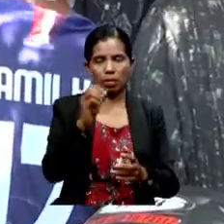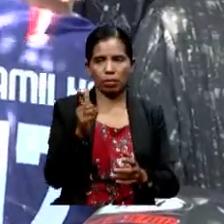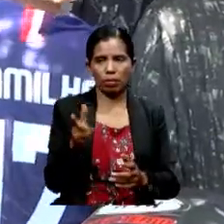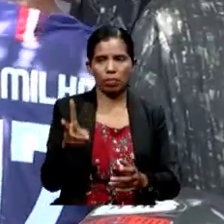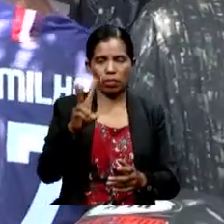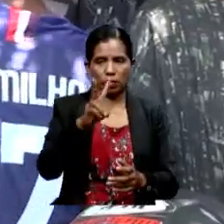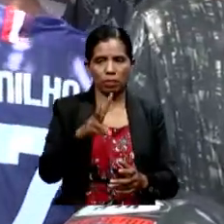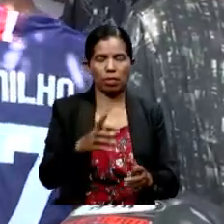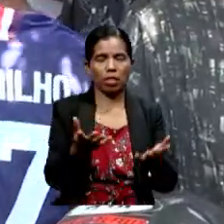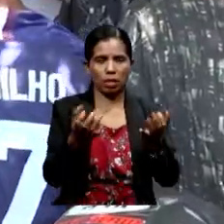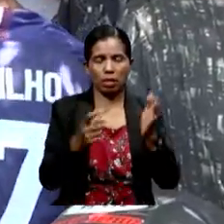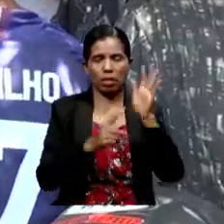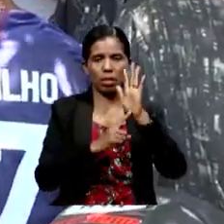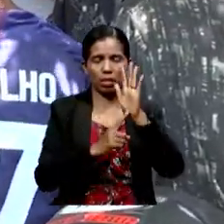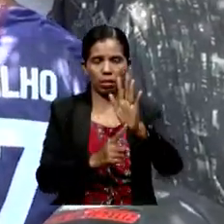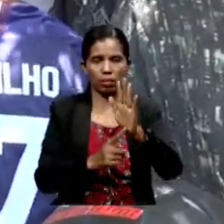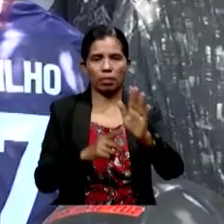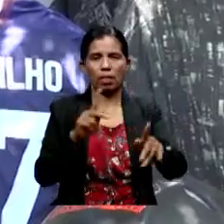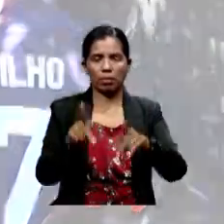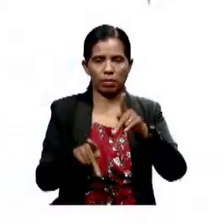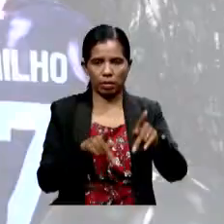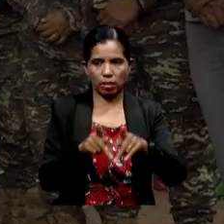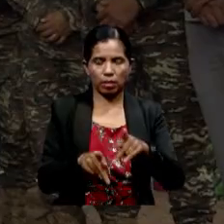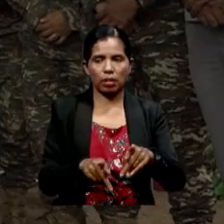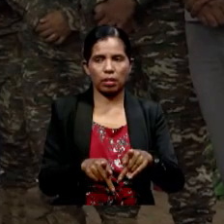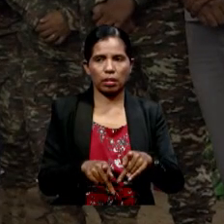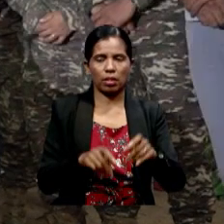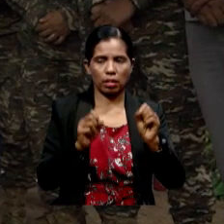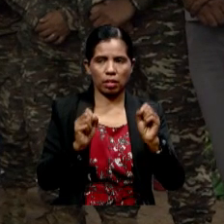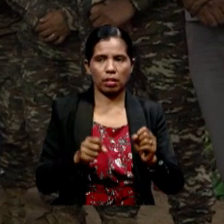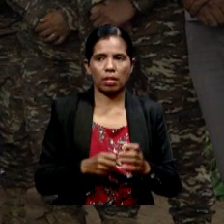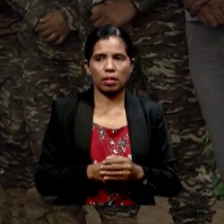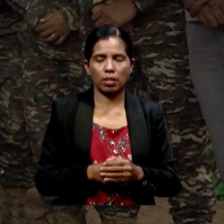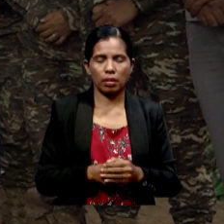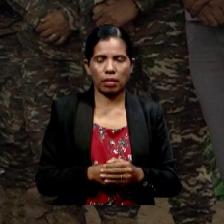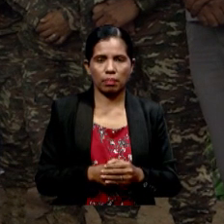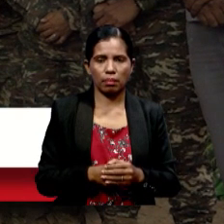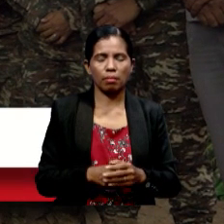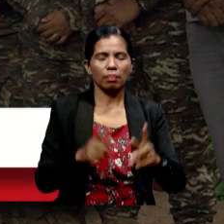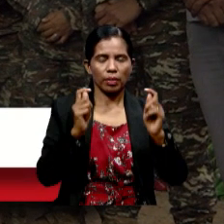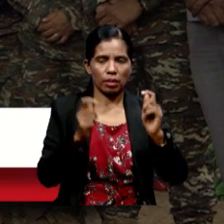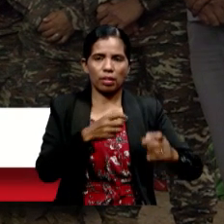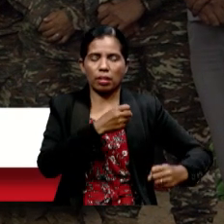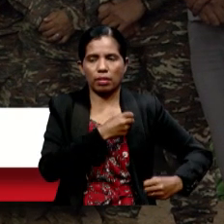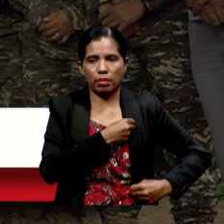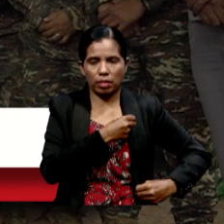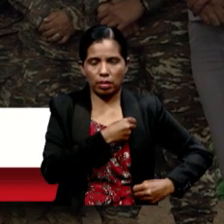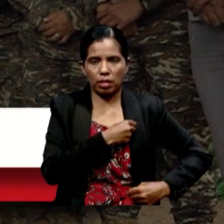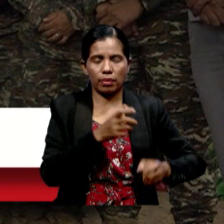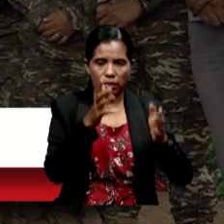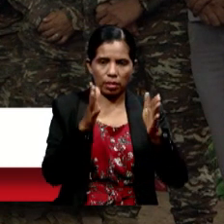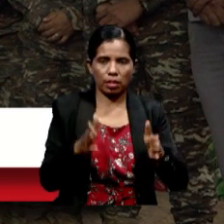2022 hakarak hatau ba aplikante sira nebe ma concorre ba fileres Valentil FFV Deteli